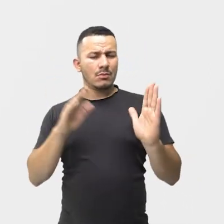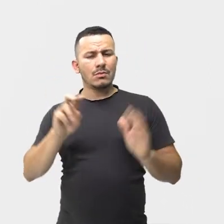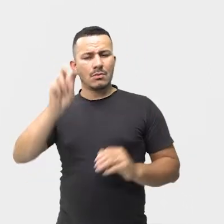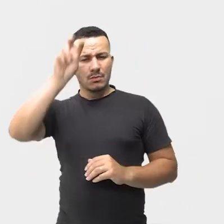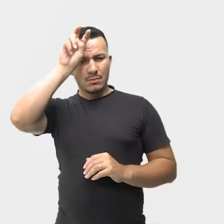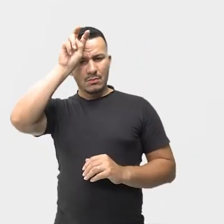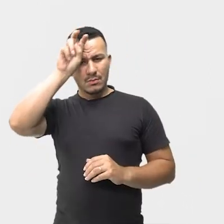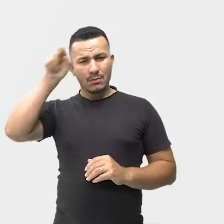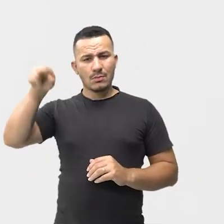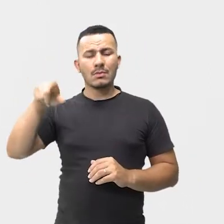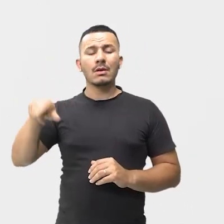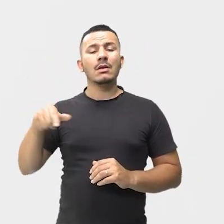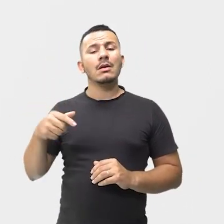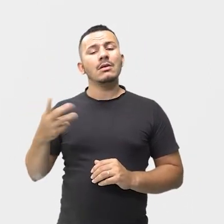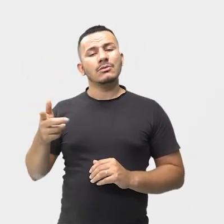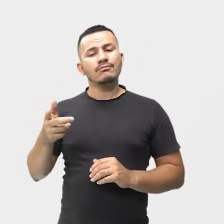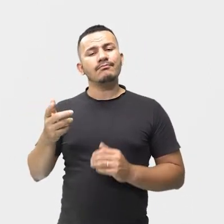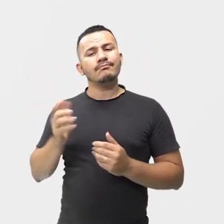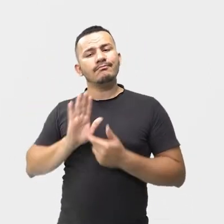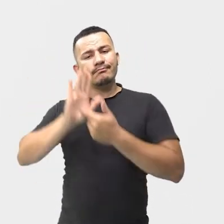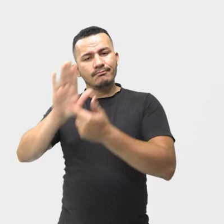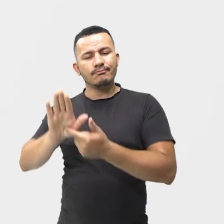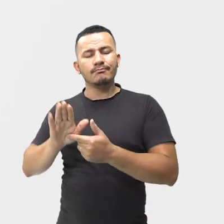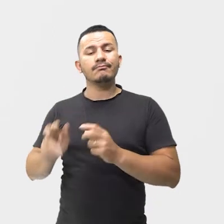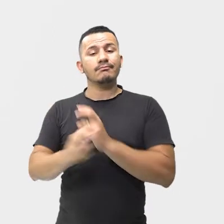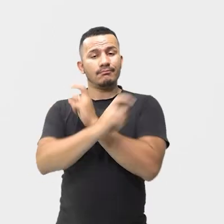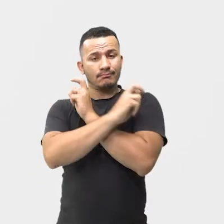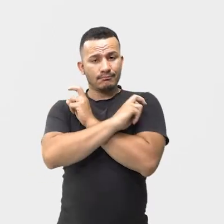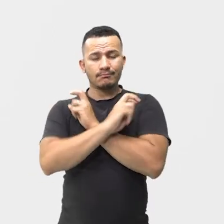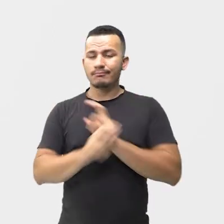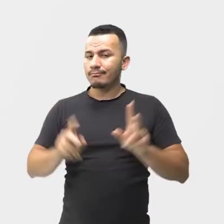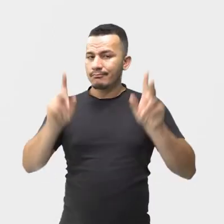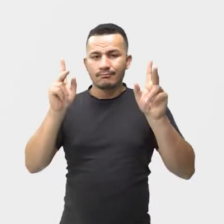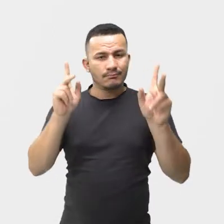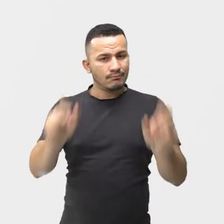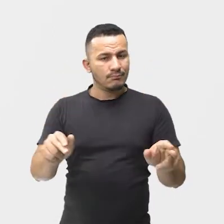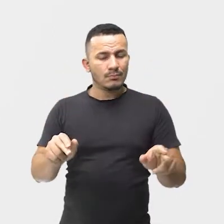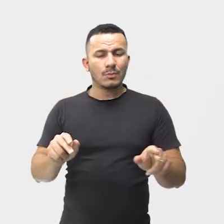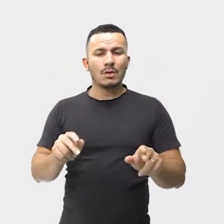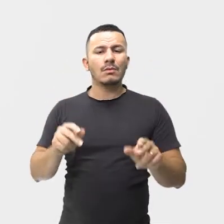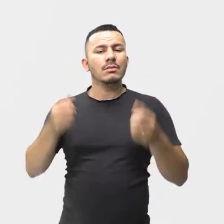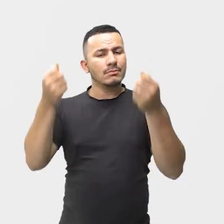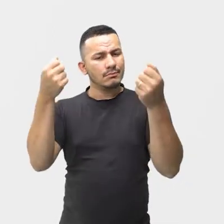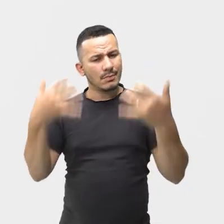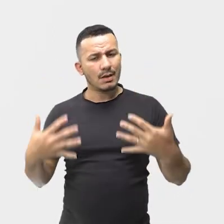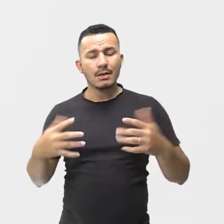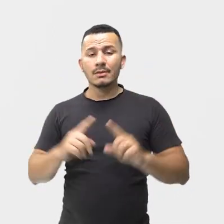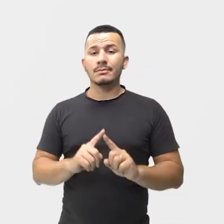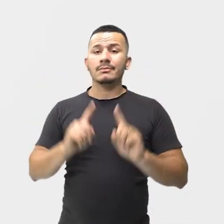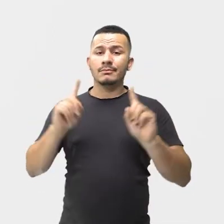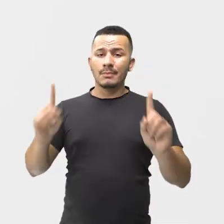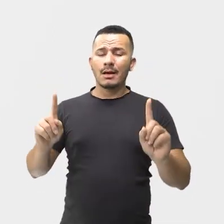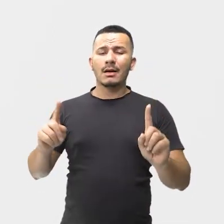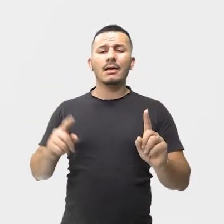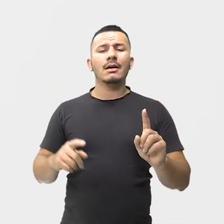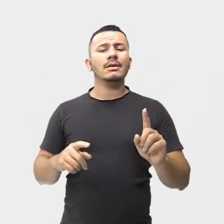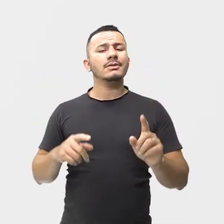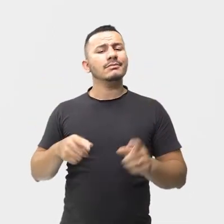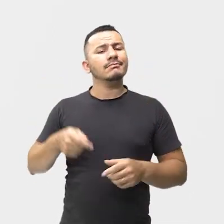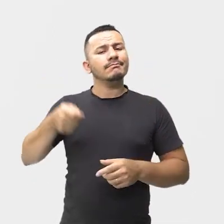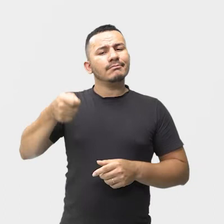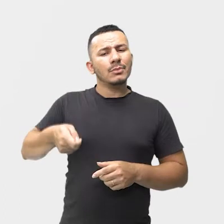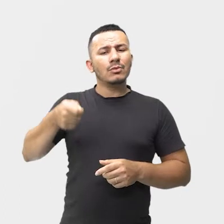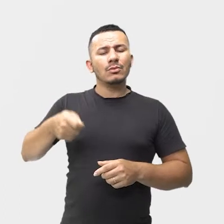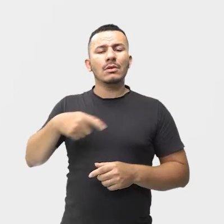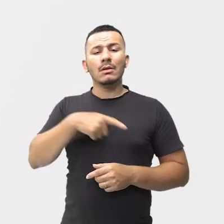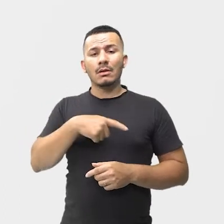egípcia, eles retratavam os faraós exatamente como eram, mas sempre havia uma